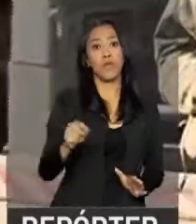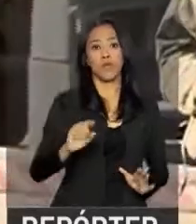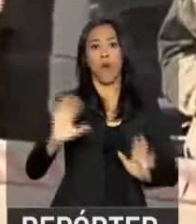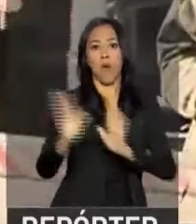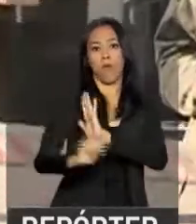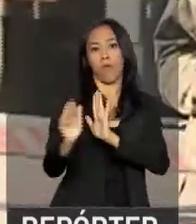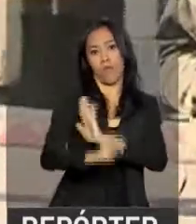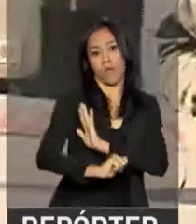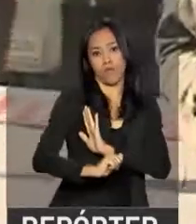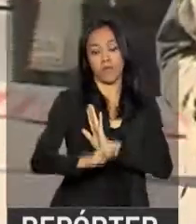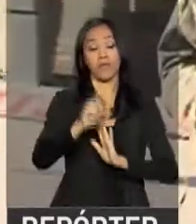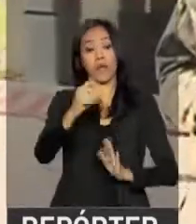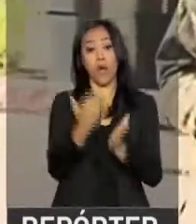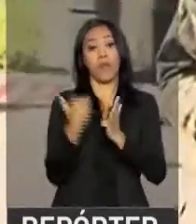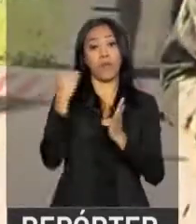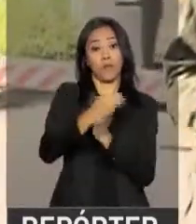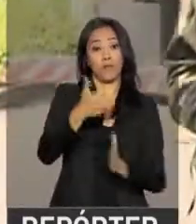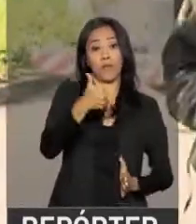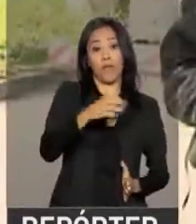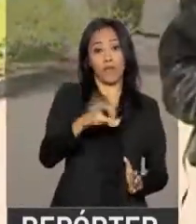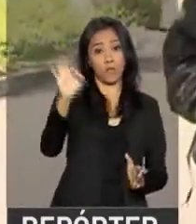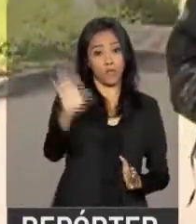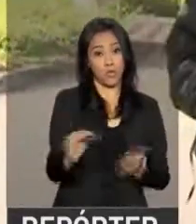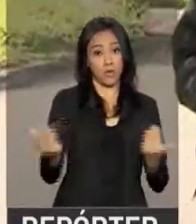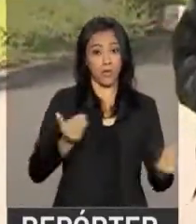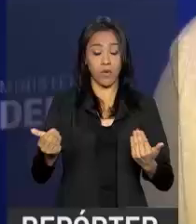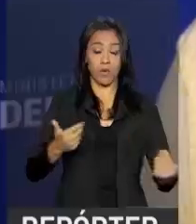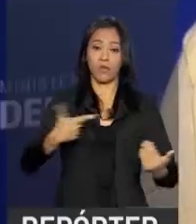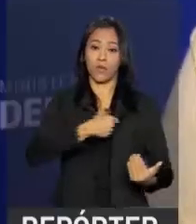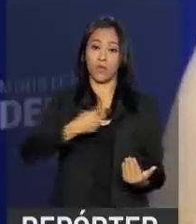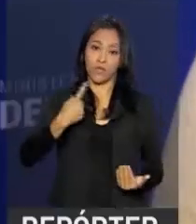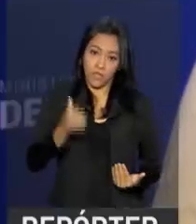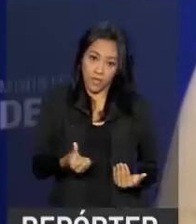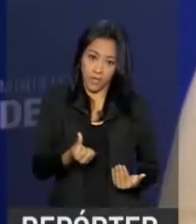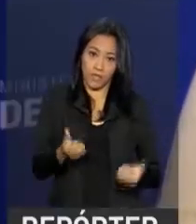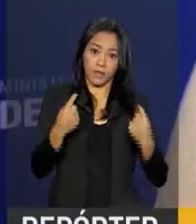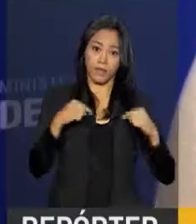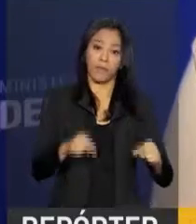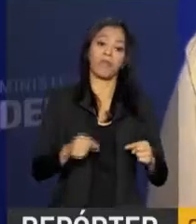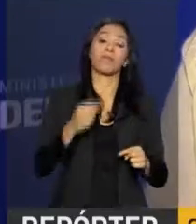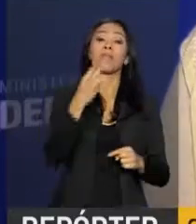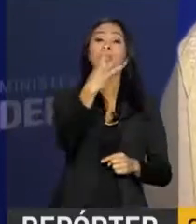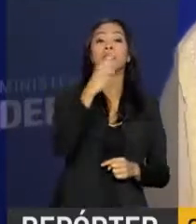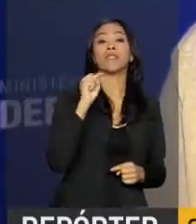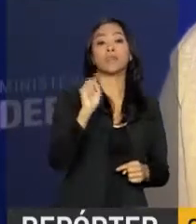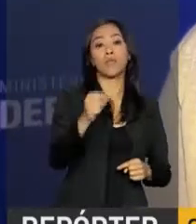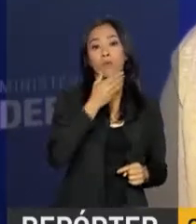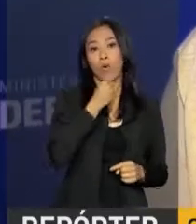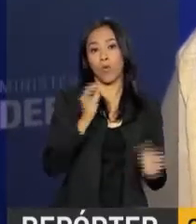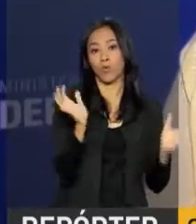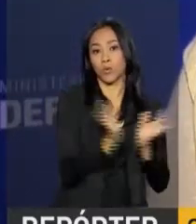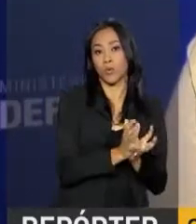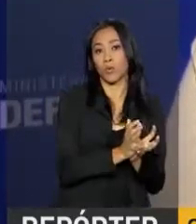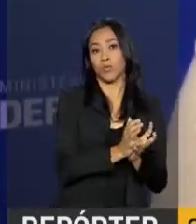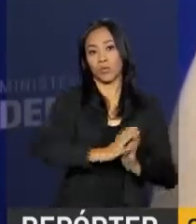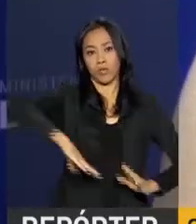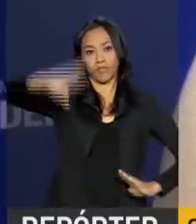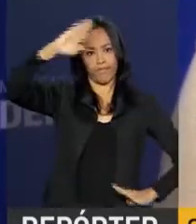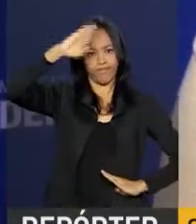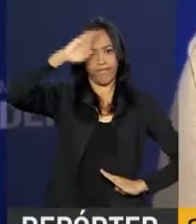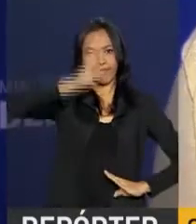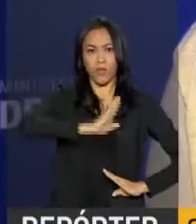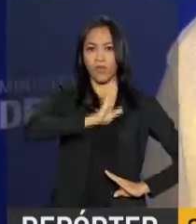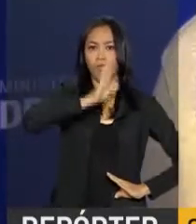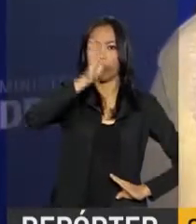10,5 por cento em relação a 2006 3 mil homens do exército aeronáutica e marinha com o apoio